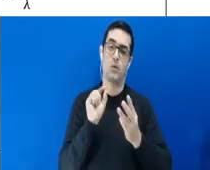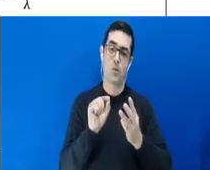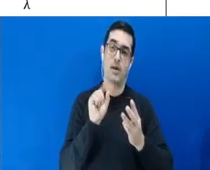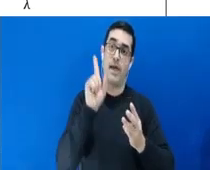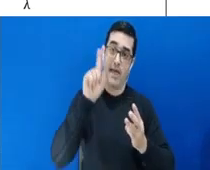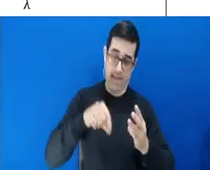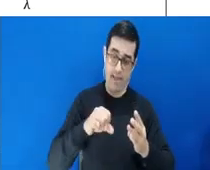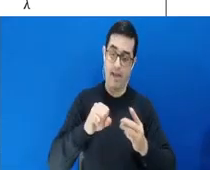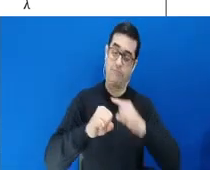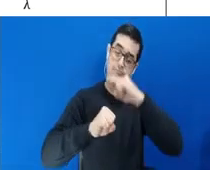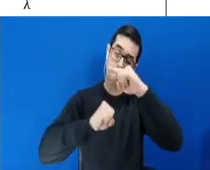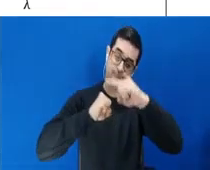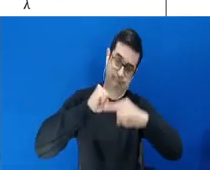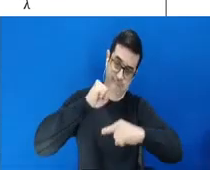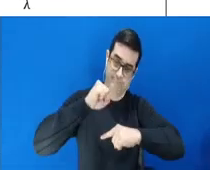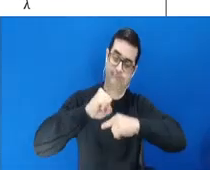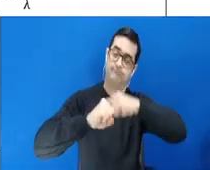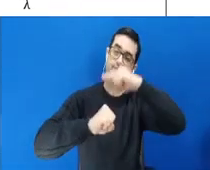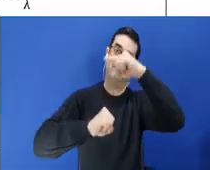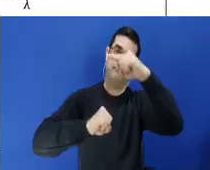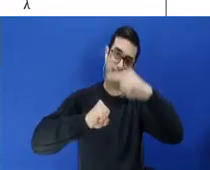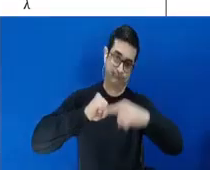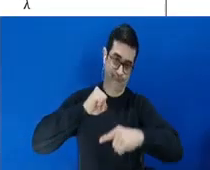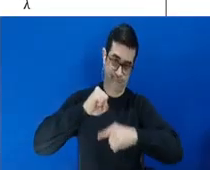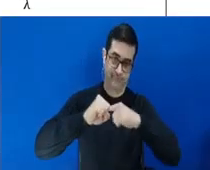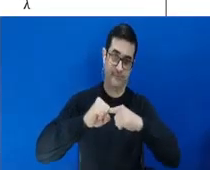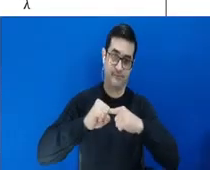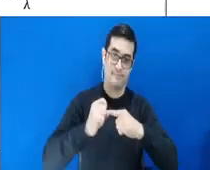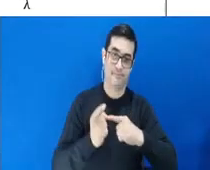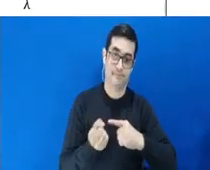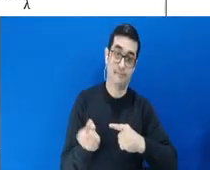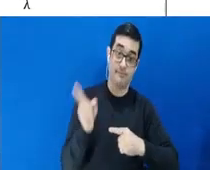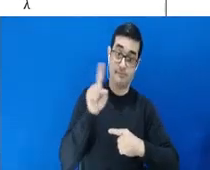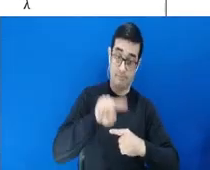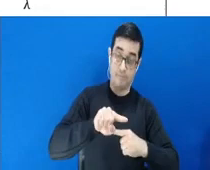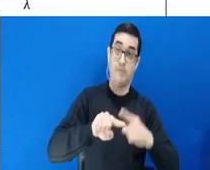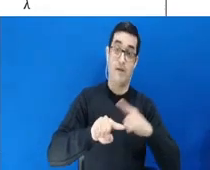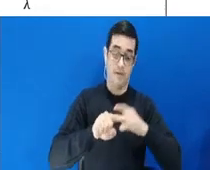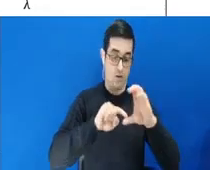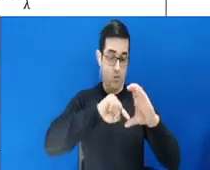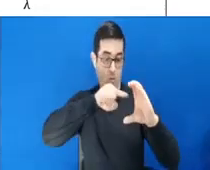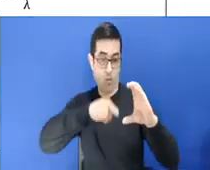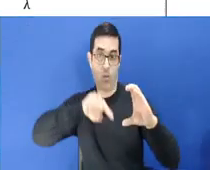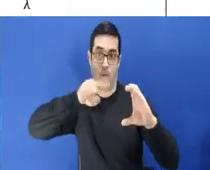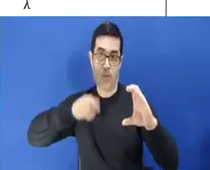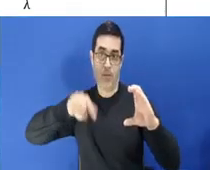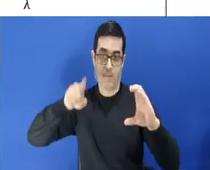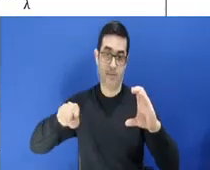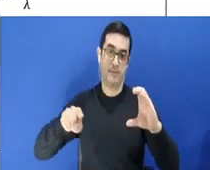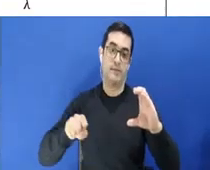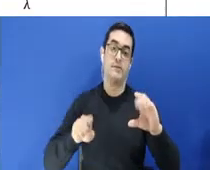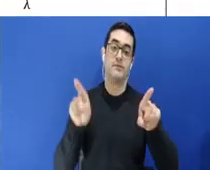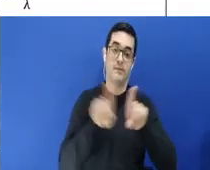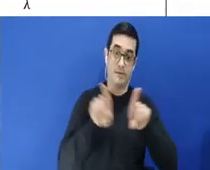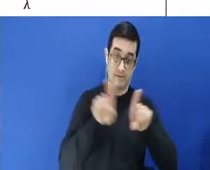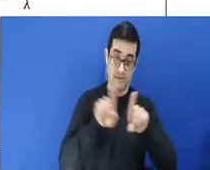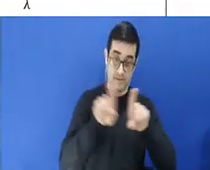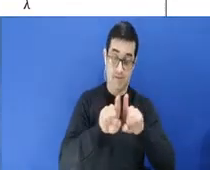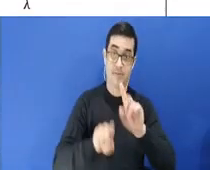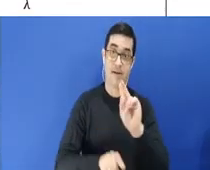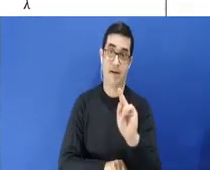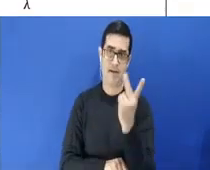né? Aqui eu tenho o comprimento de onda e a constante de Planck. O que ele faz aqui? Ele